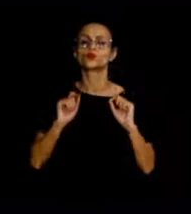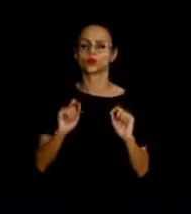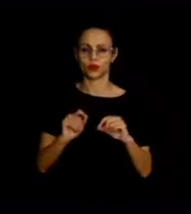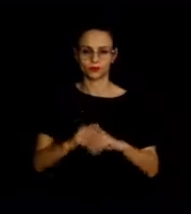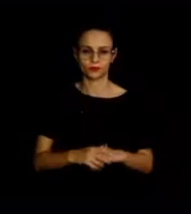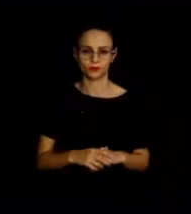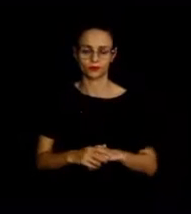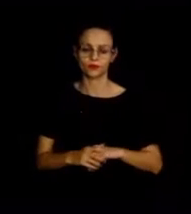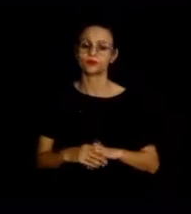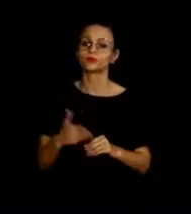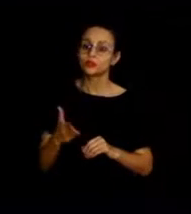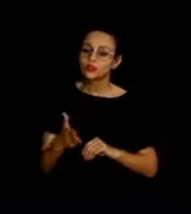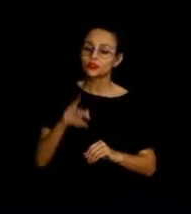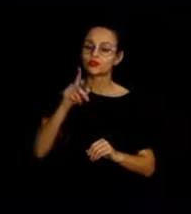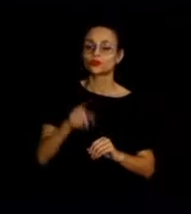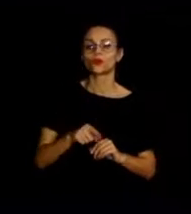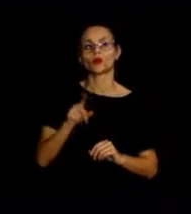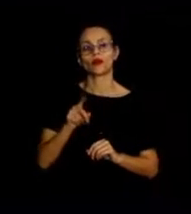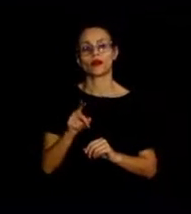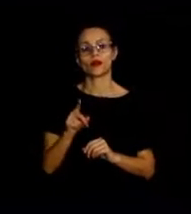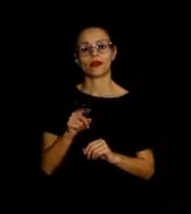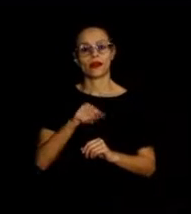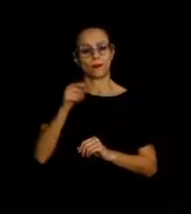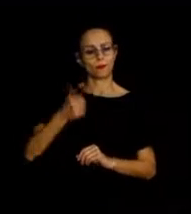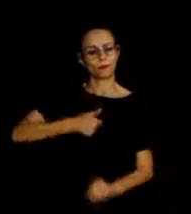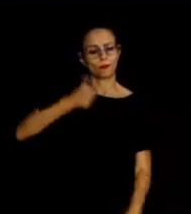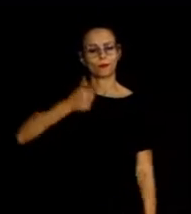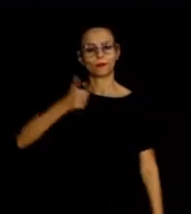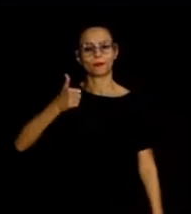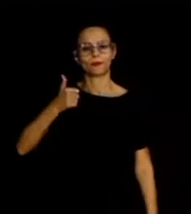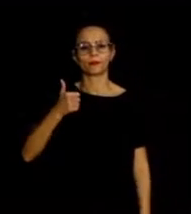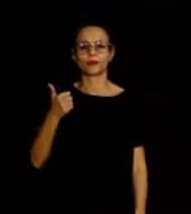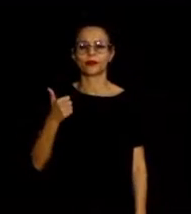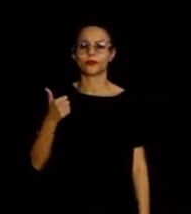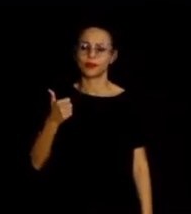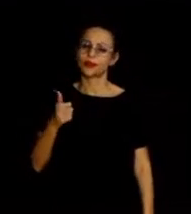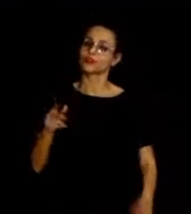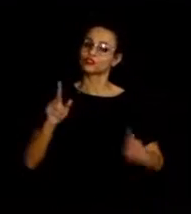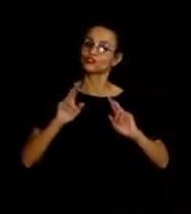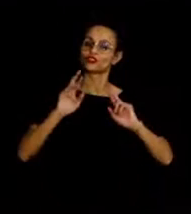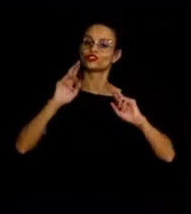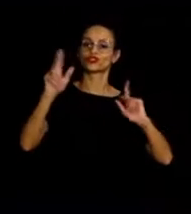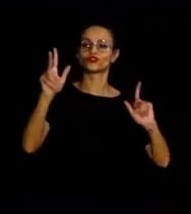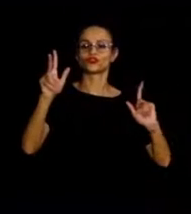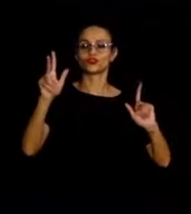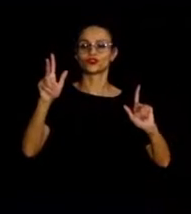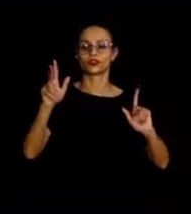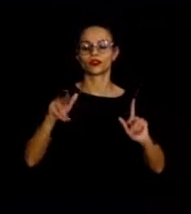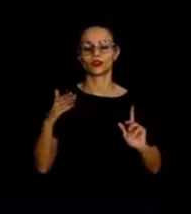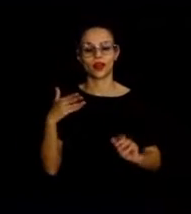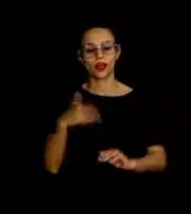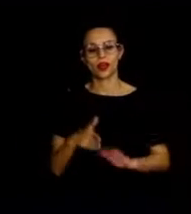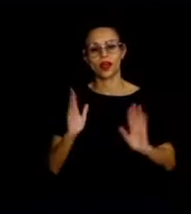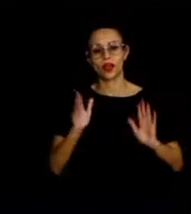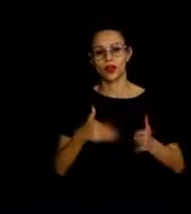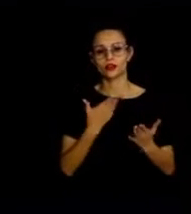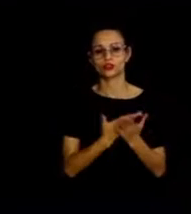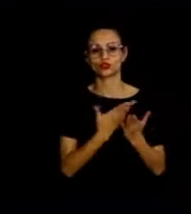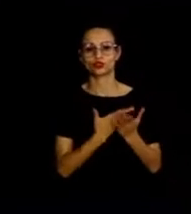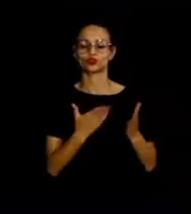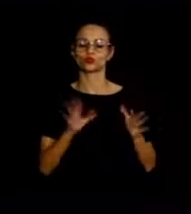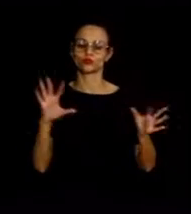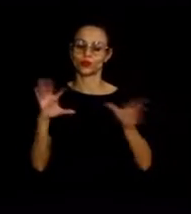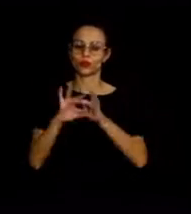Então essa eu acho que já é uma uma primeira uma grande diferença né a parte do estudo por